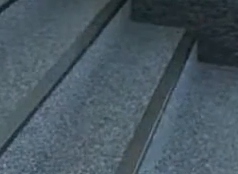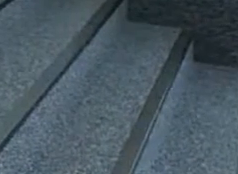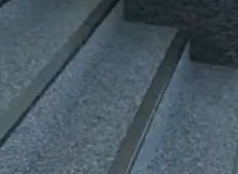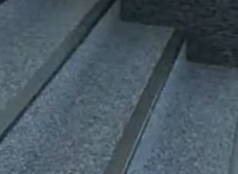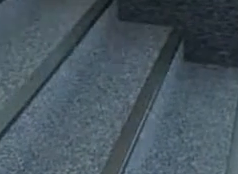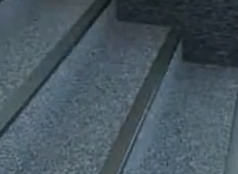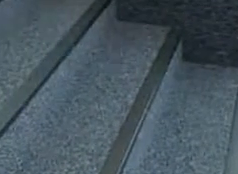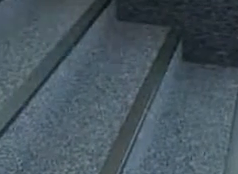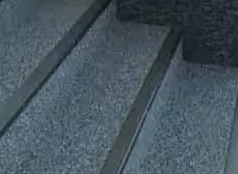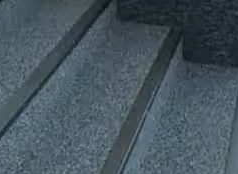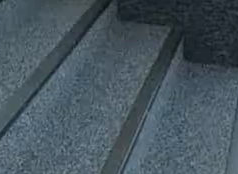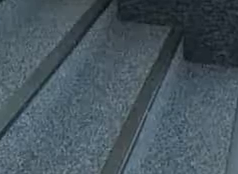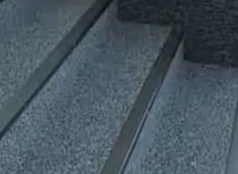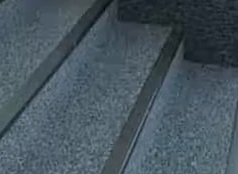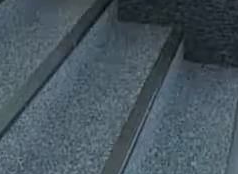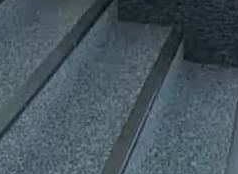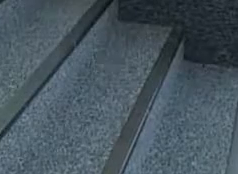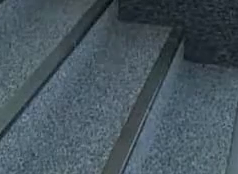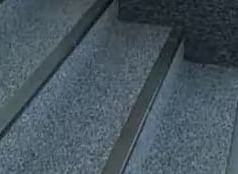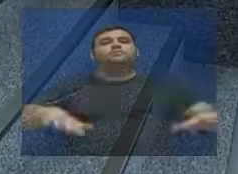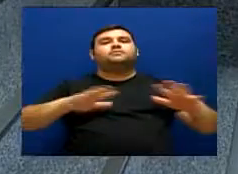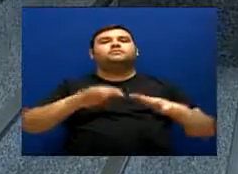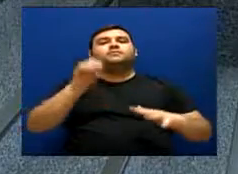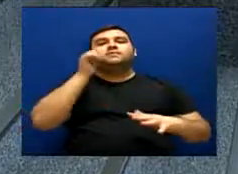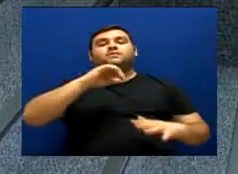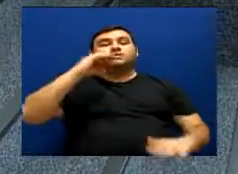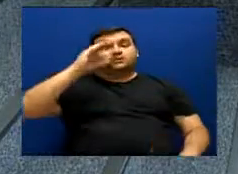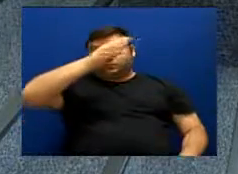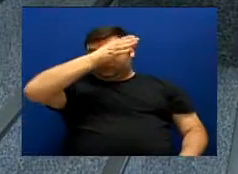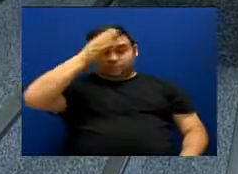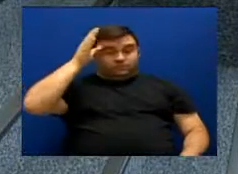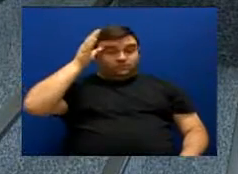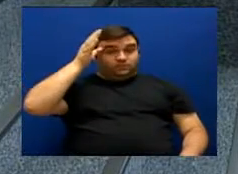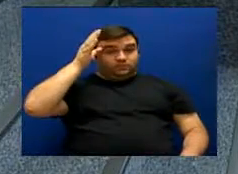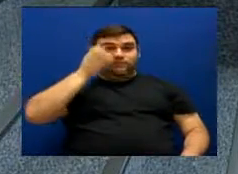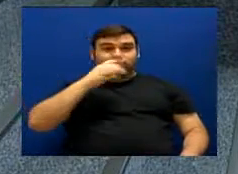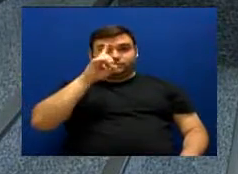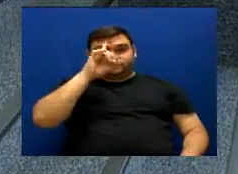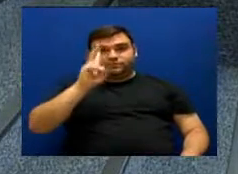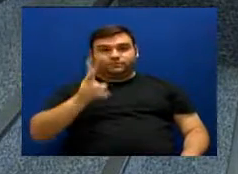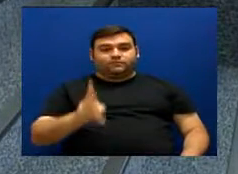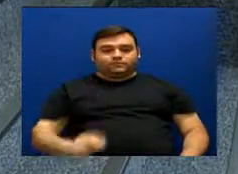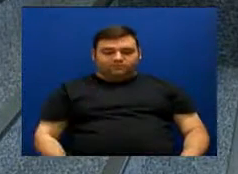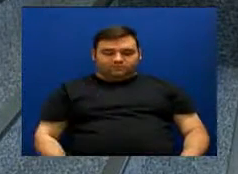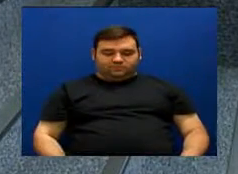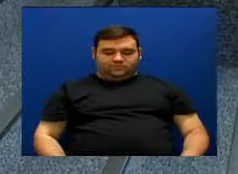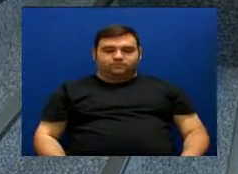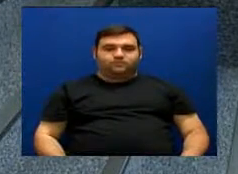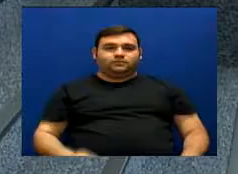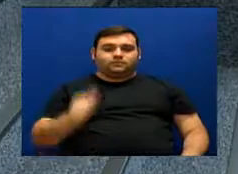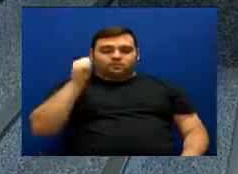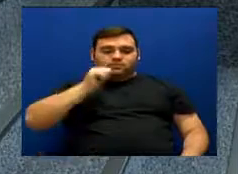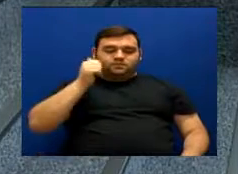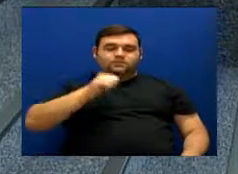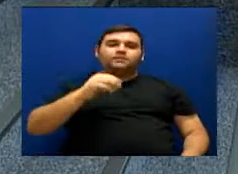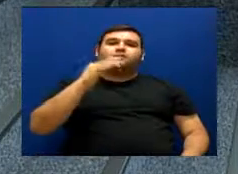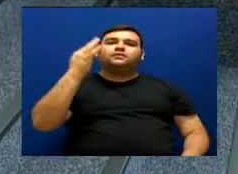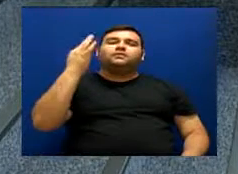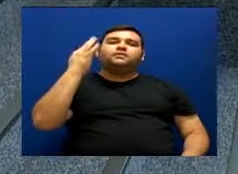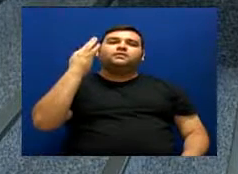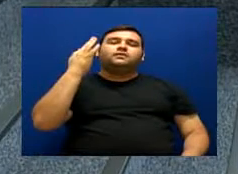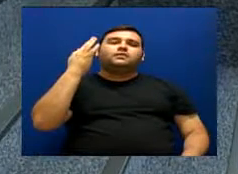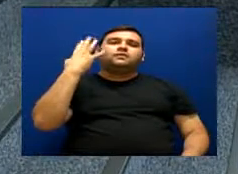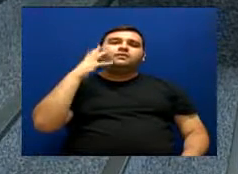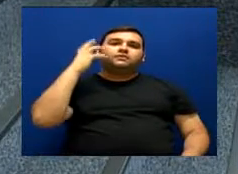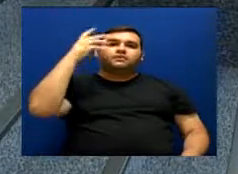A vereadora, boa tarde a todos. A vereadora Cíntia hoje, bom dia ainda. A vereadora Cíntia, a vereadora Fernanda se